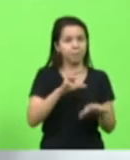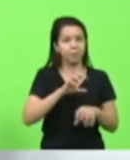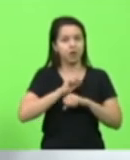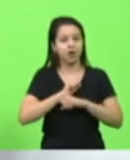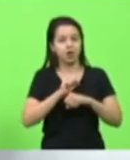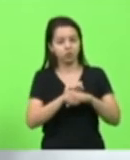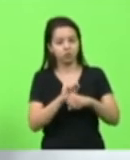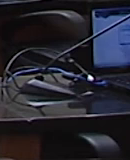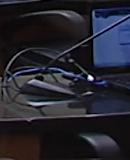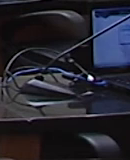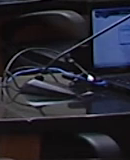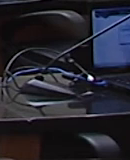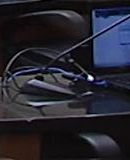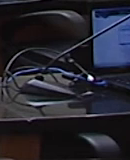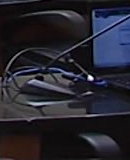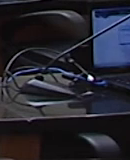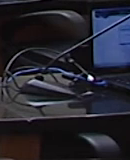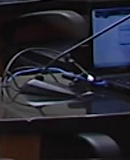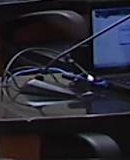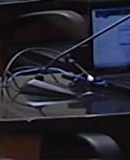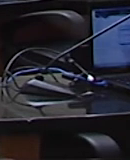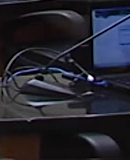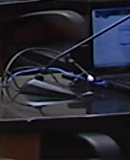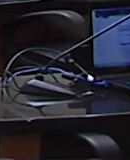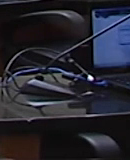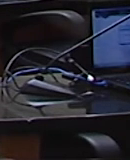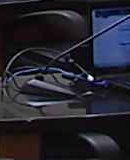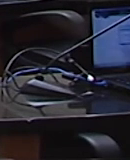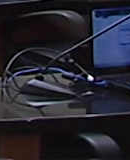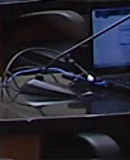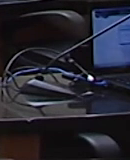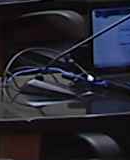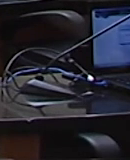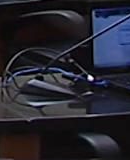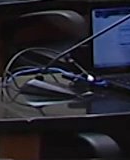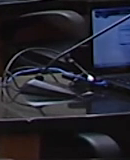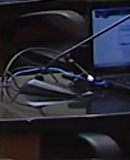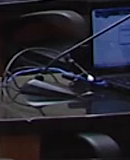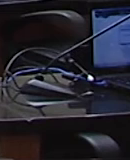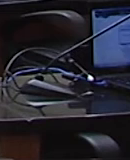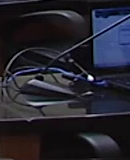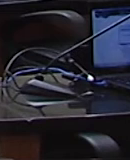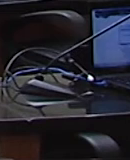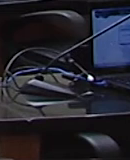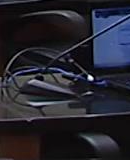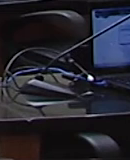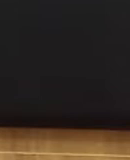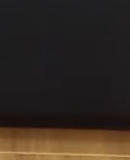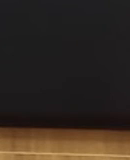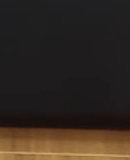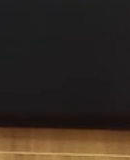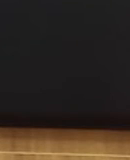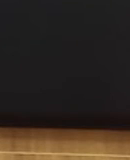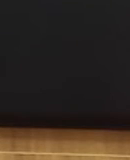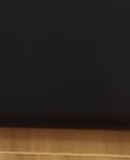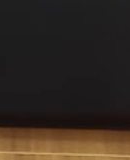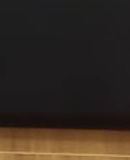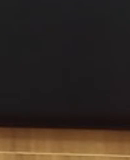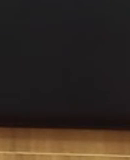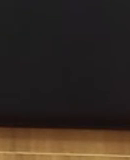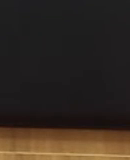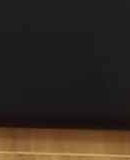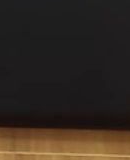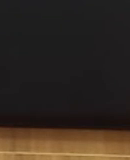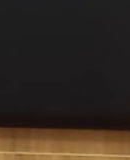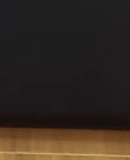pelo coronavírus. Na reunião, outro assunto tratado foi a escassez de medicamentos anestésicos para tratamento